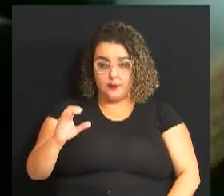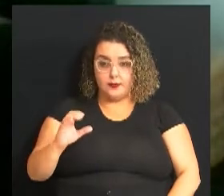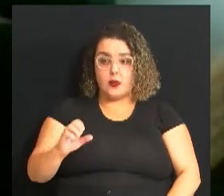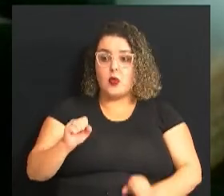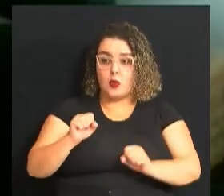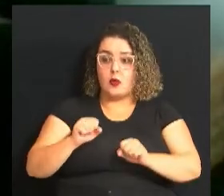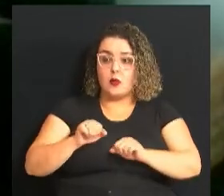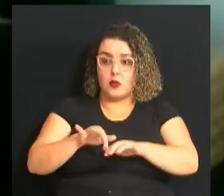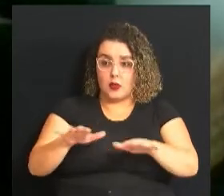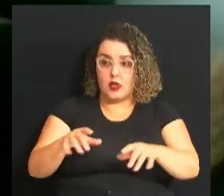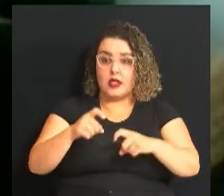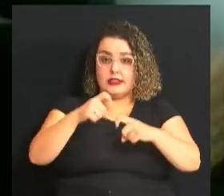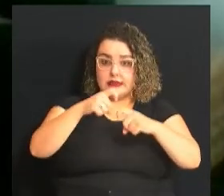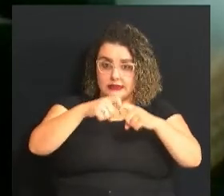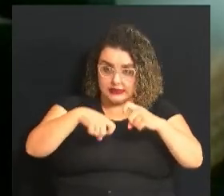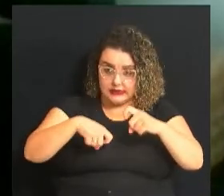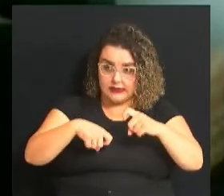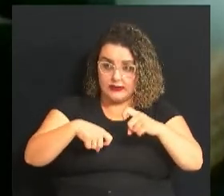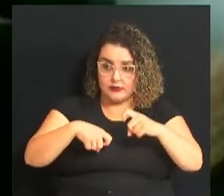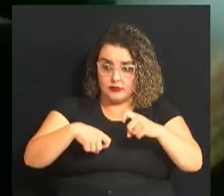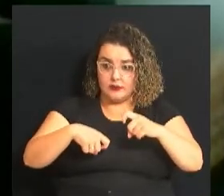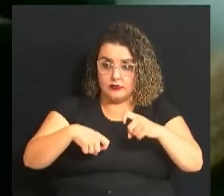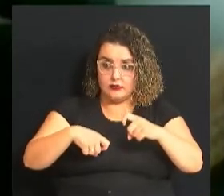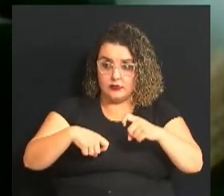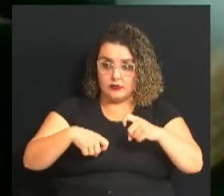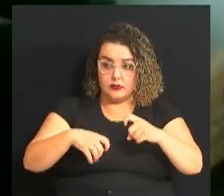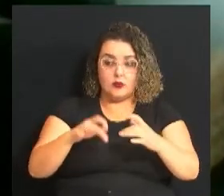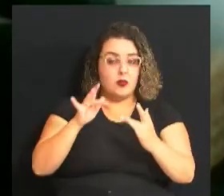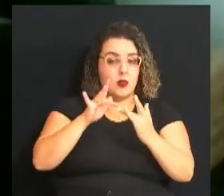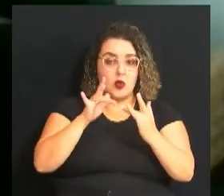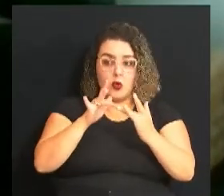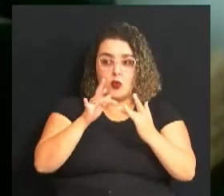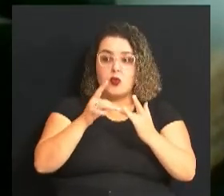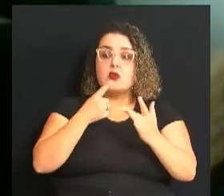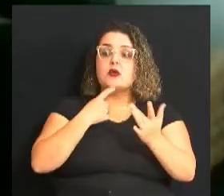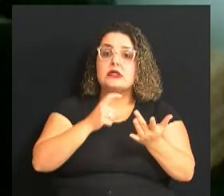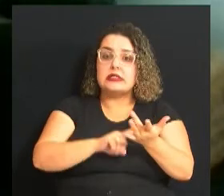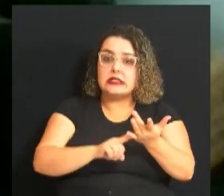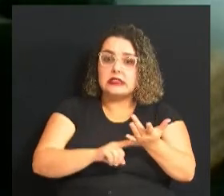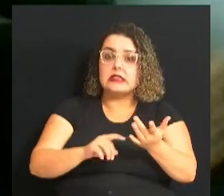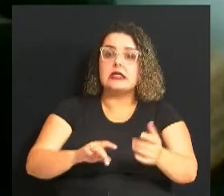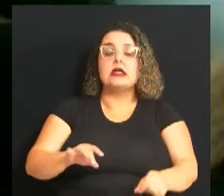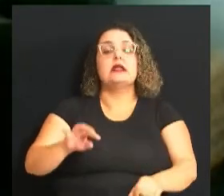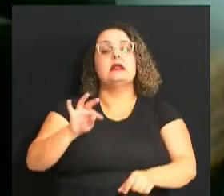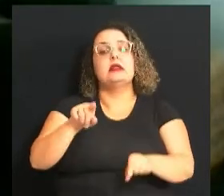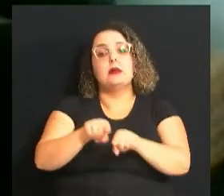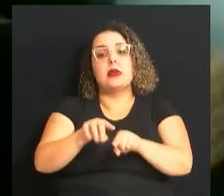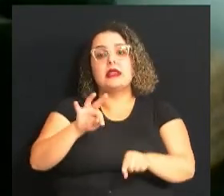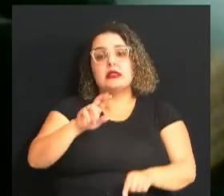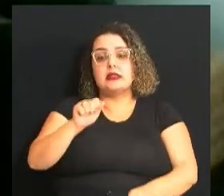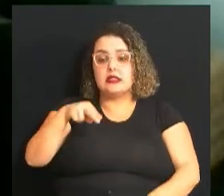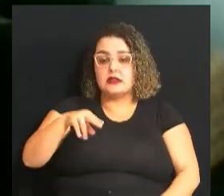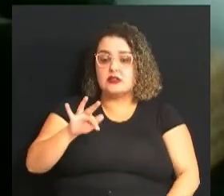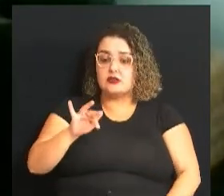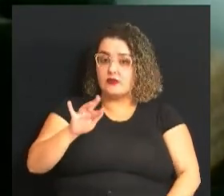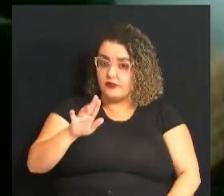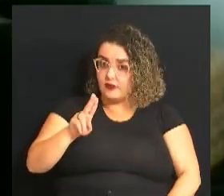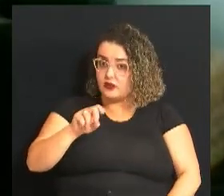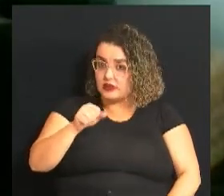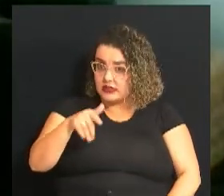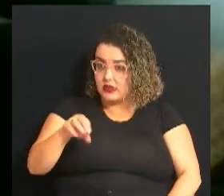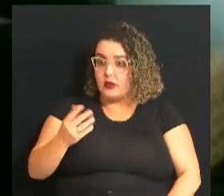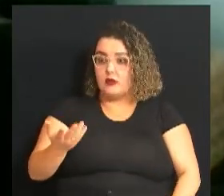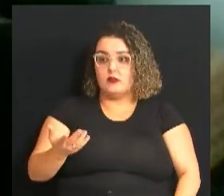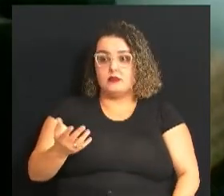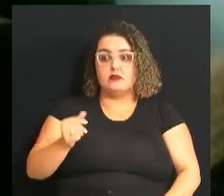transmitidas sexualmente, por sangue e transfusões, podem ser transmitidas